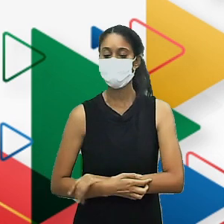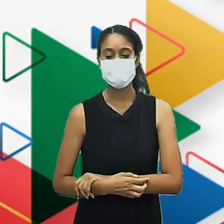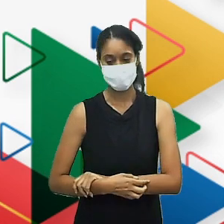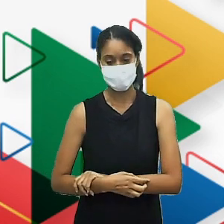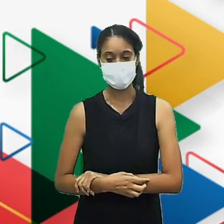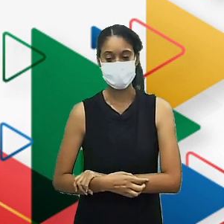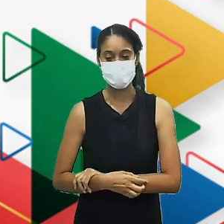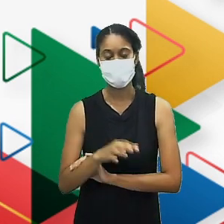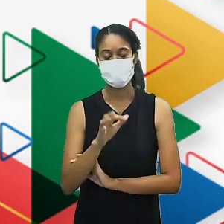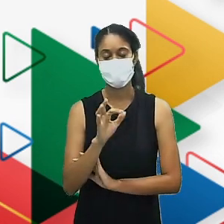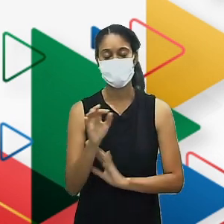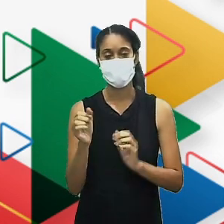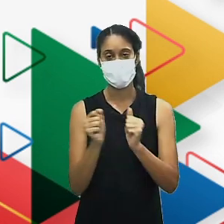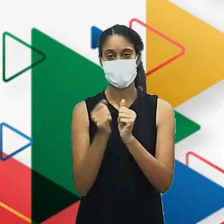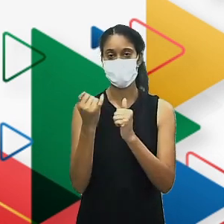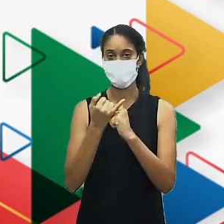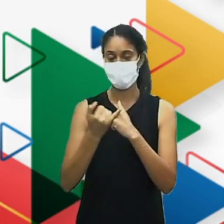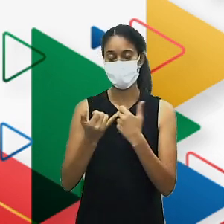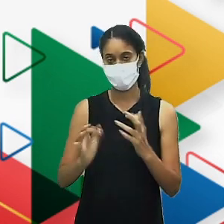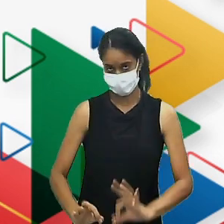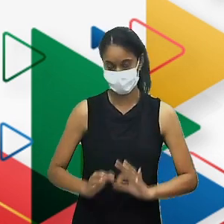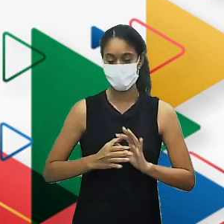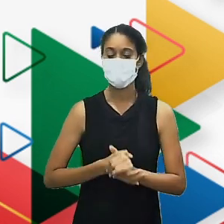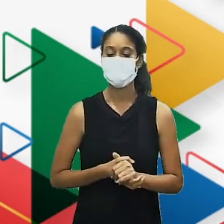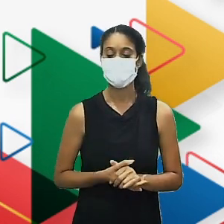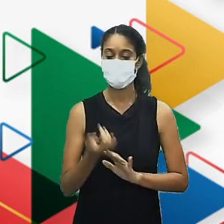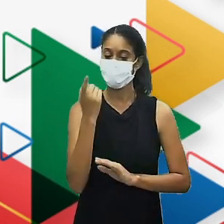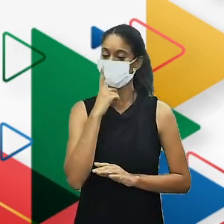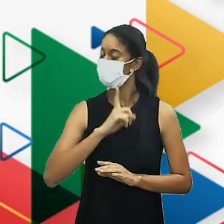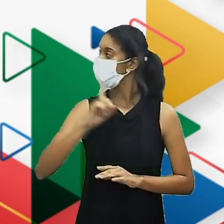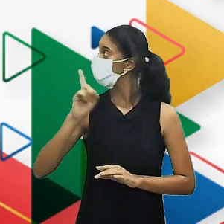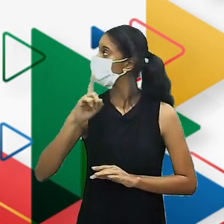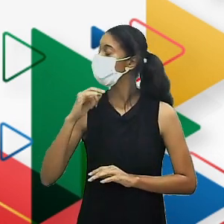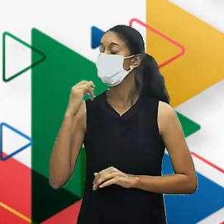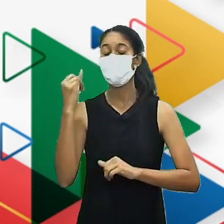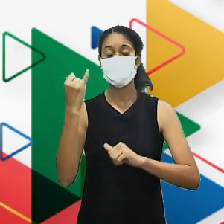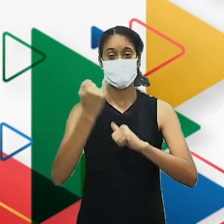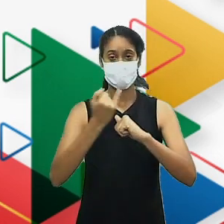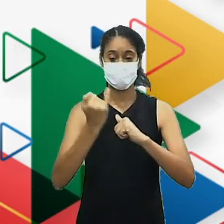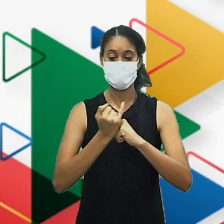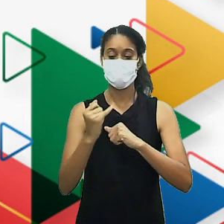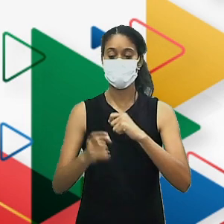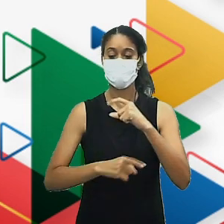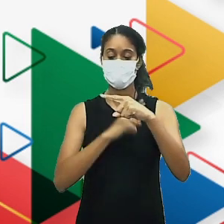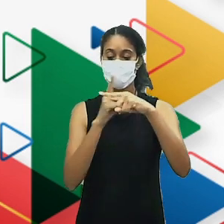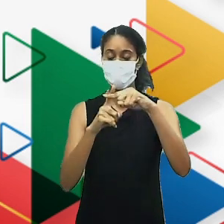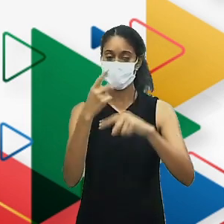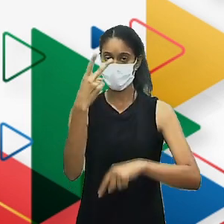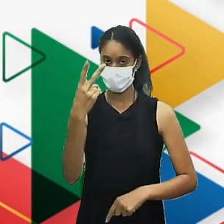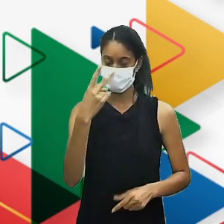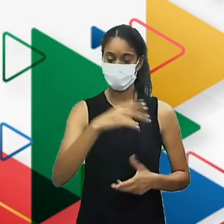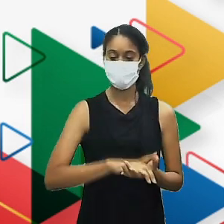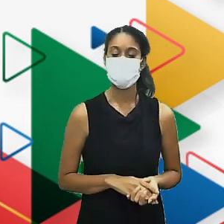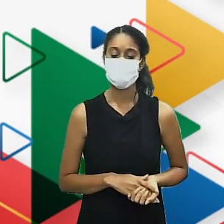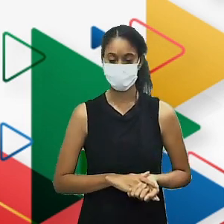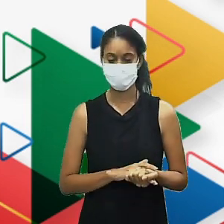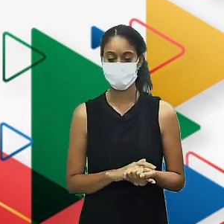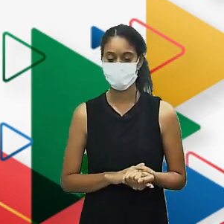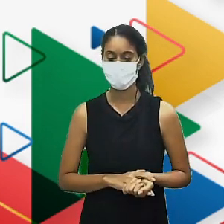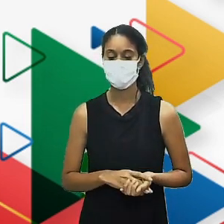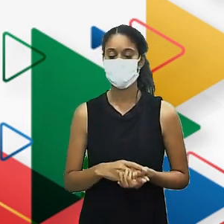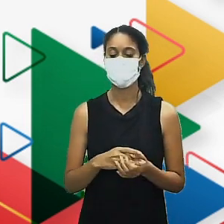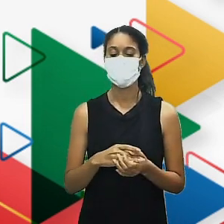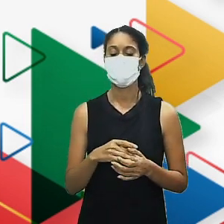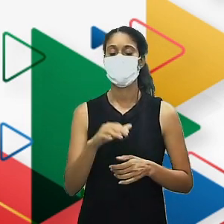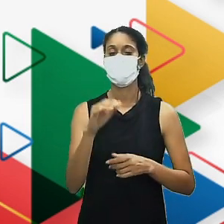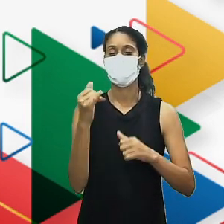mas vou te ensinar, tá? Fica frio. Então aqui, ó, o ferro com carga 2+, certo? O ferro com carga 2+,